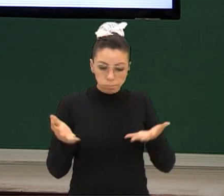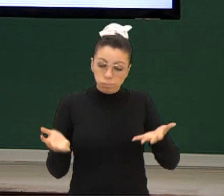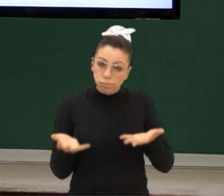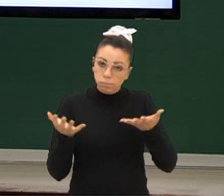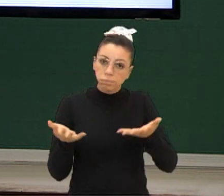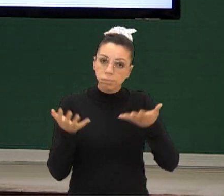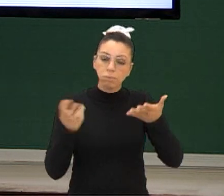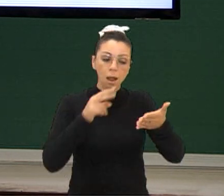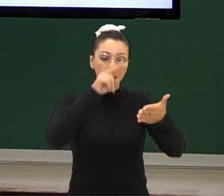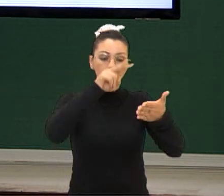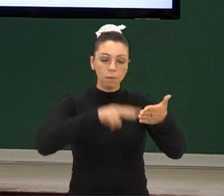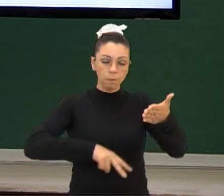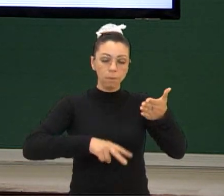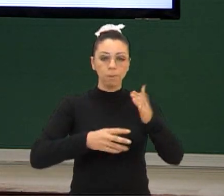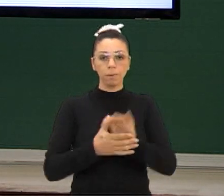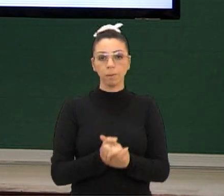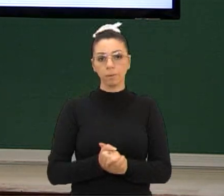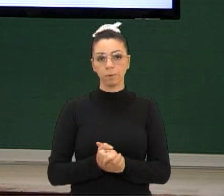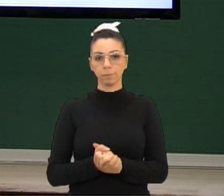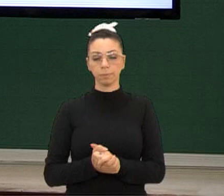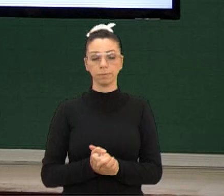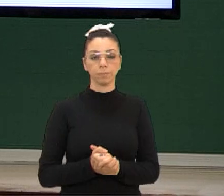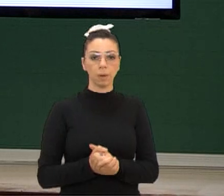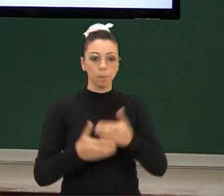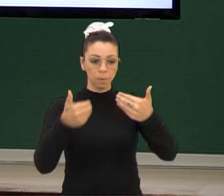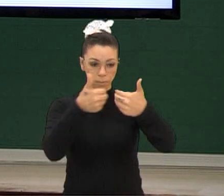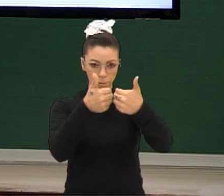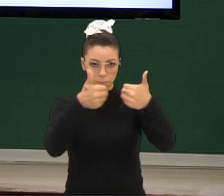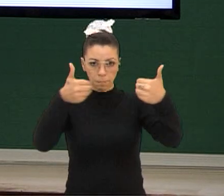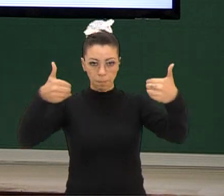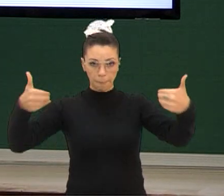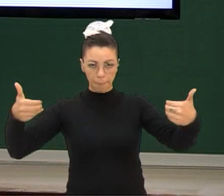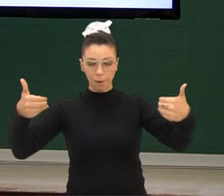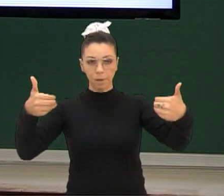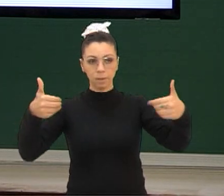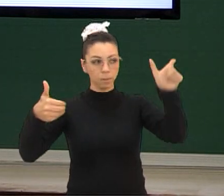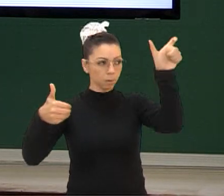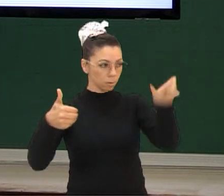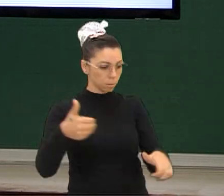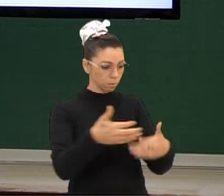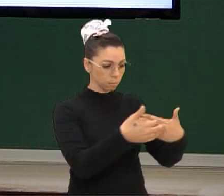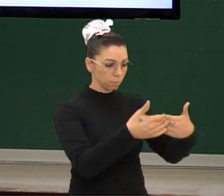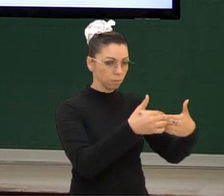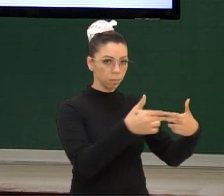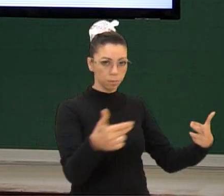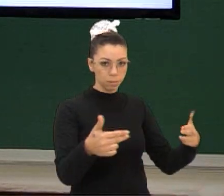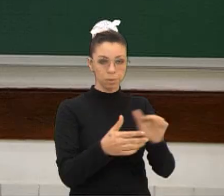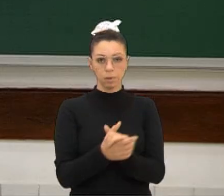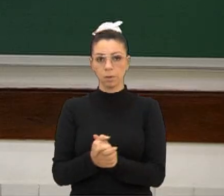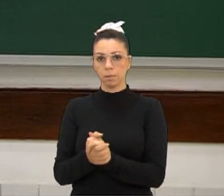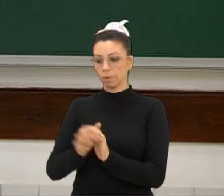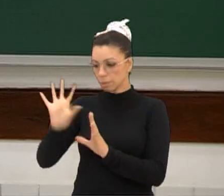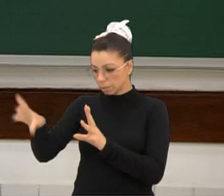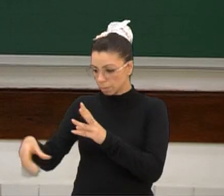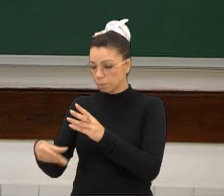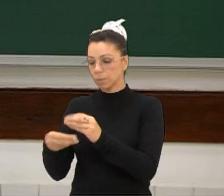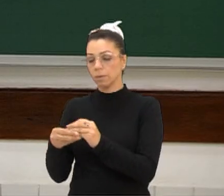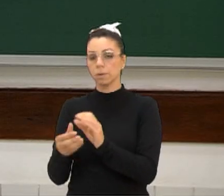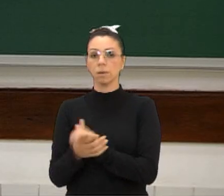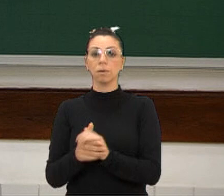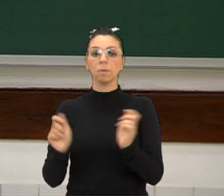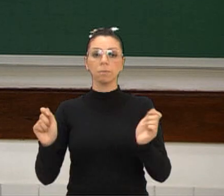especialistas. Separe o sujeito do predicado, então separe o sujeito do predicado das orações e classifique. Você vai